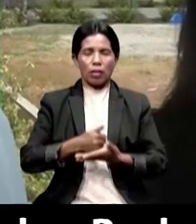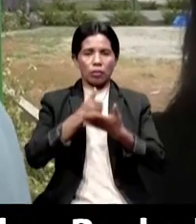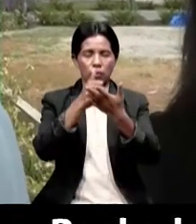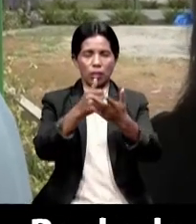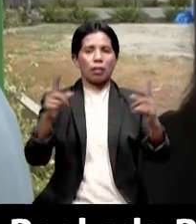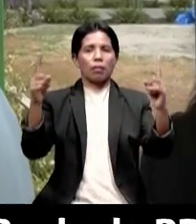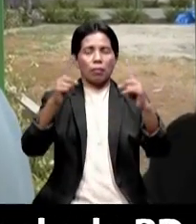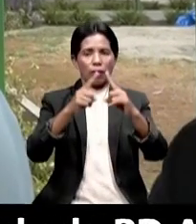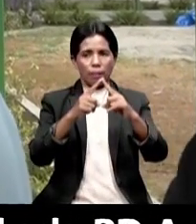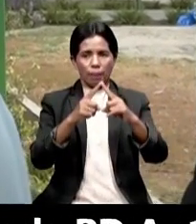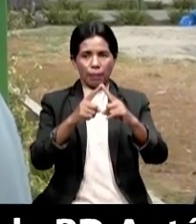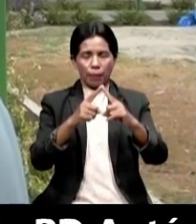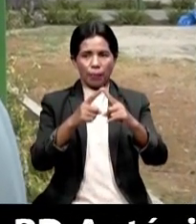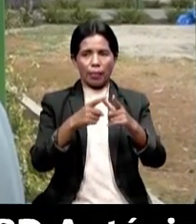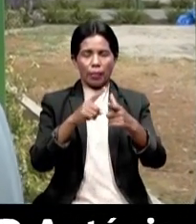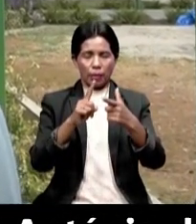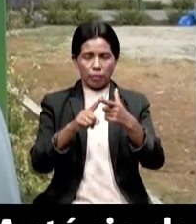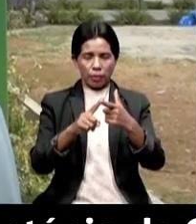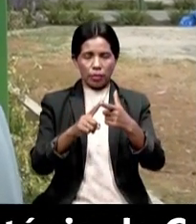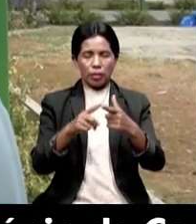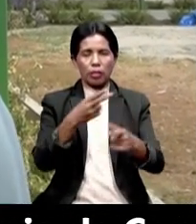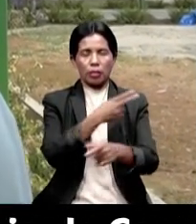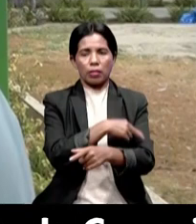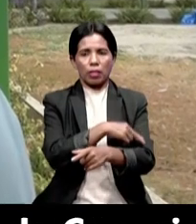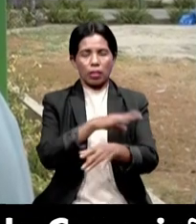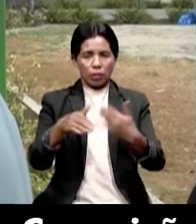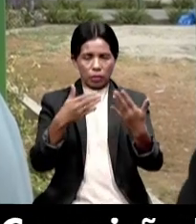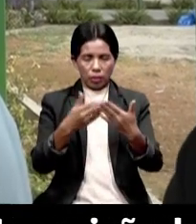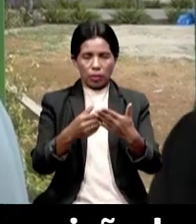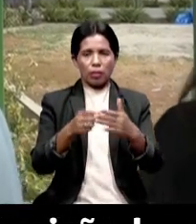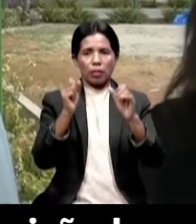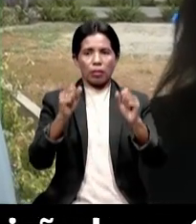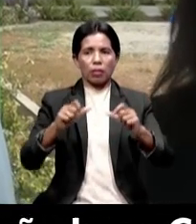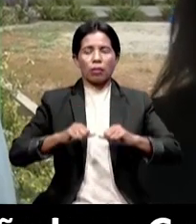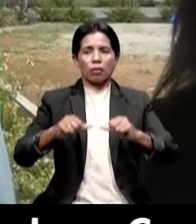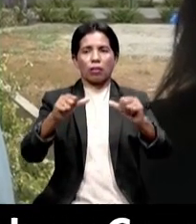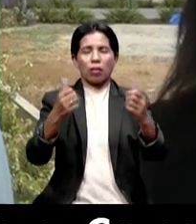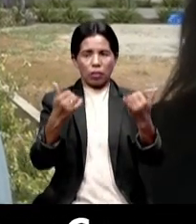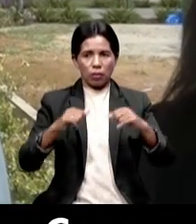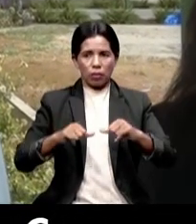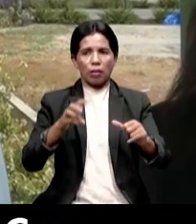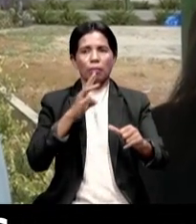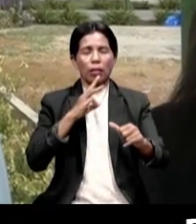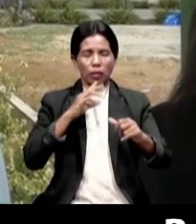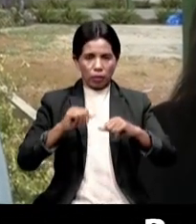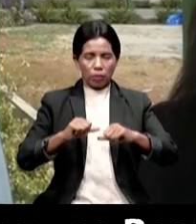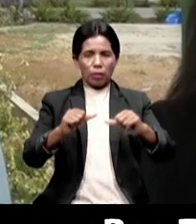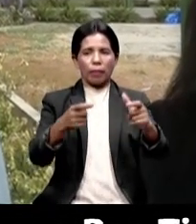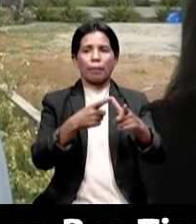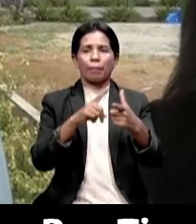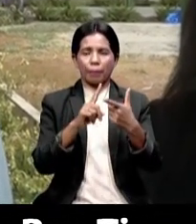bayar. Depósito bot, né? Reservoir bot, né? Até não é continua agora lá ela bela continua lá ela